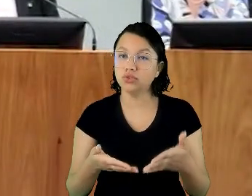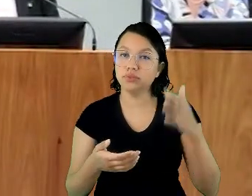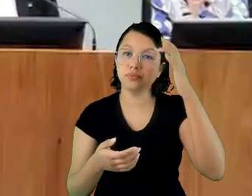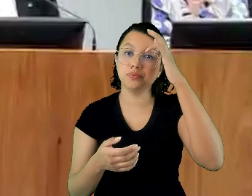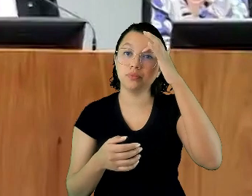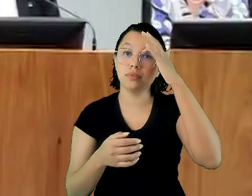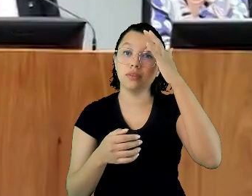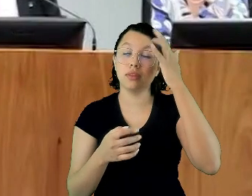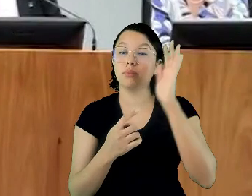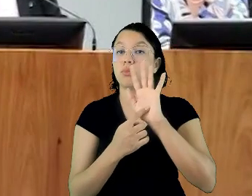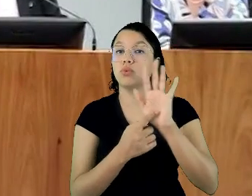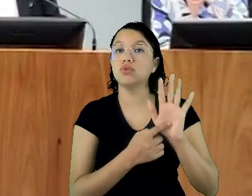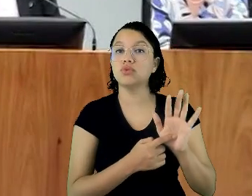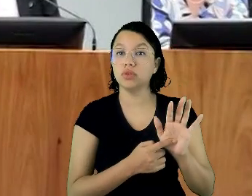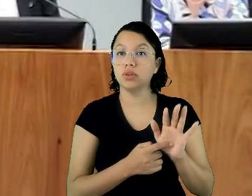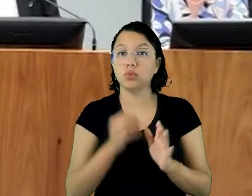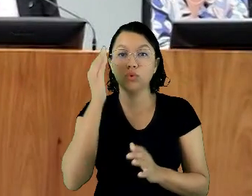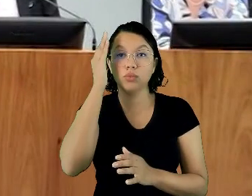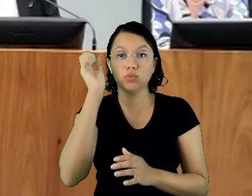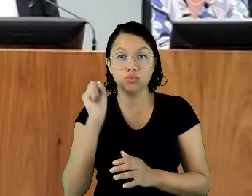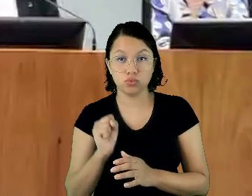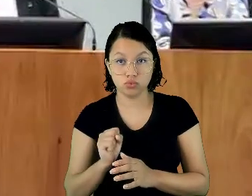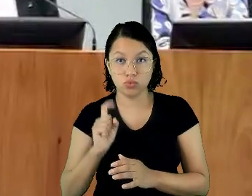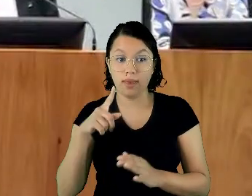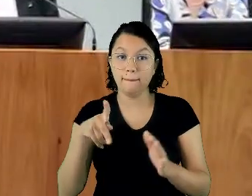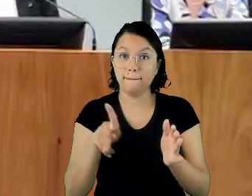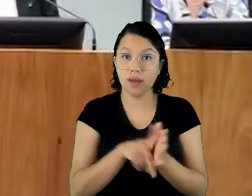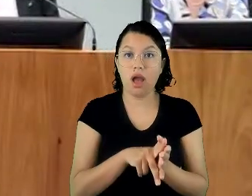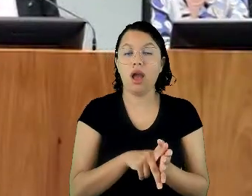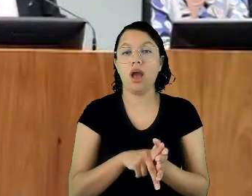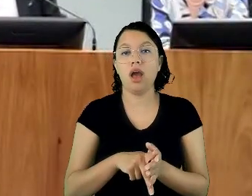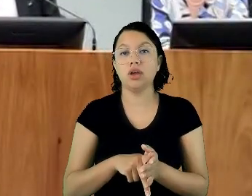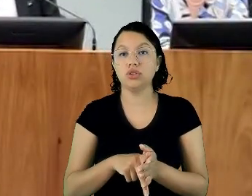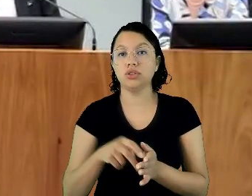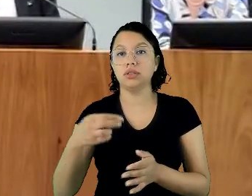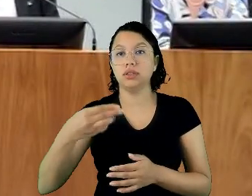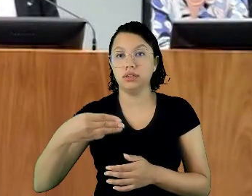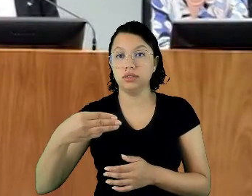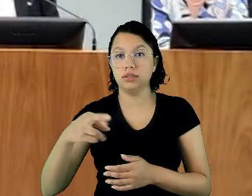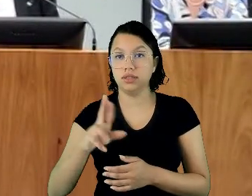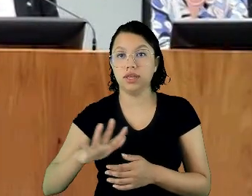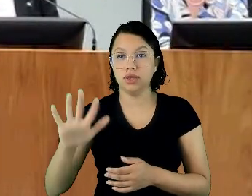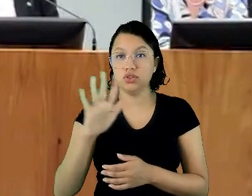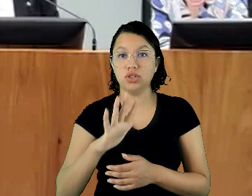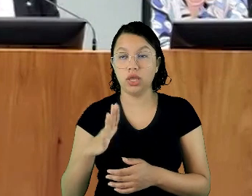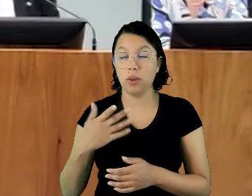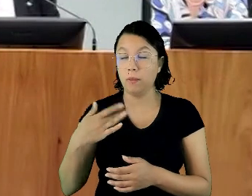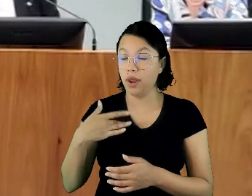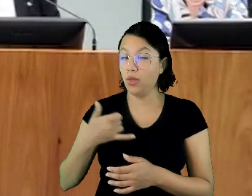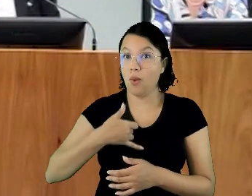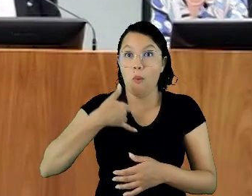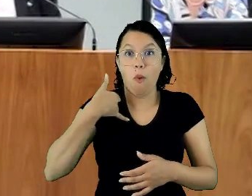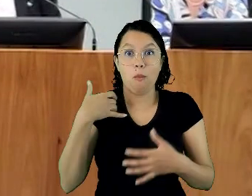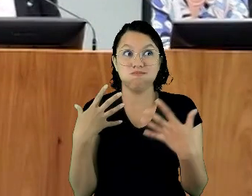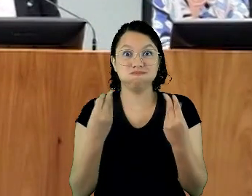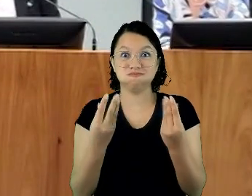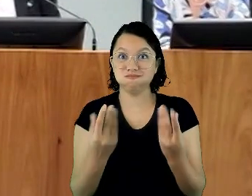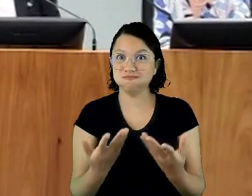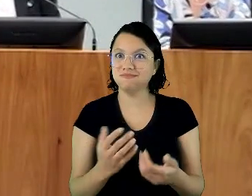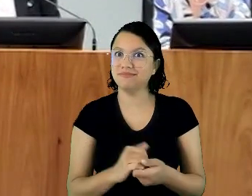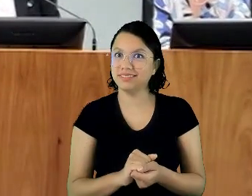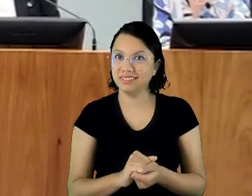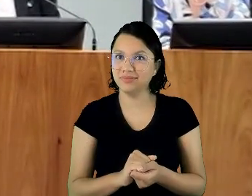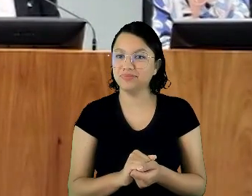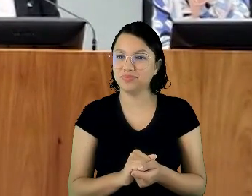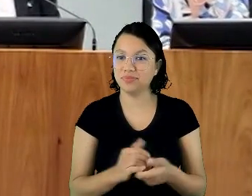Sul faz parte da terceira região e que isso muito nos orgulha. Senador, o tribunal é muito paulista. Está